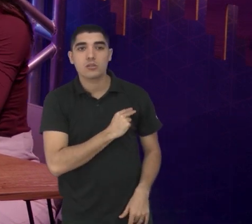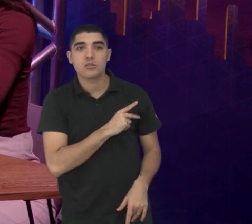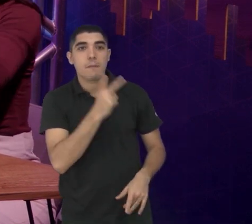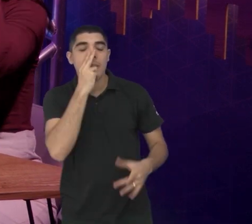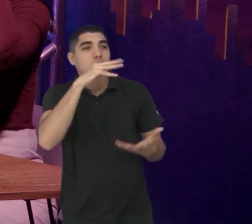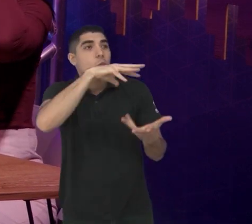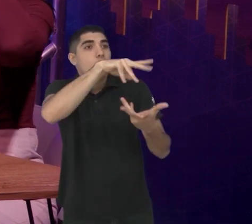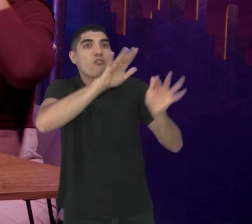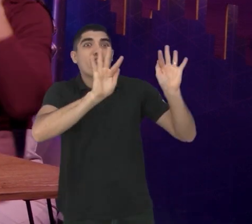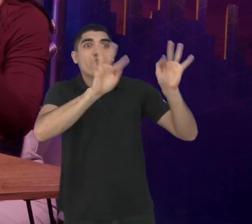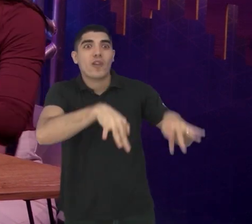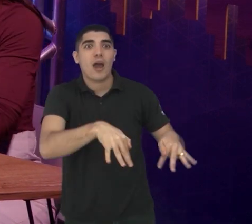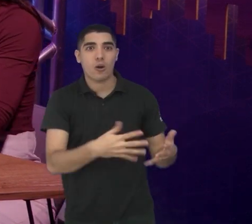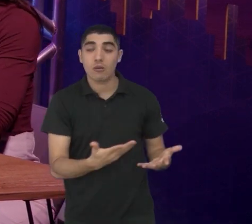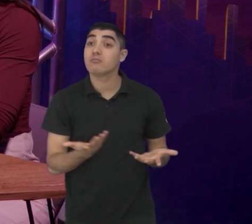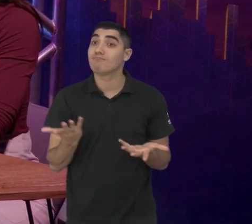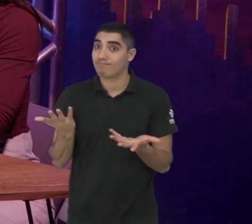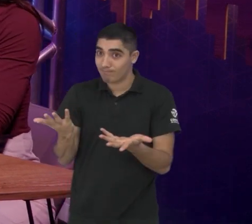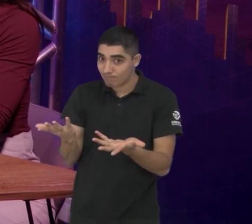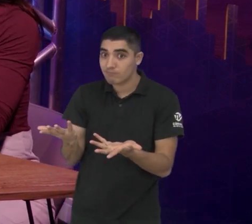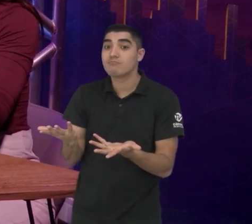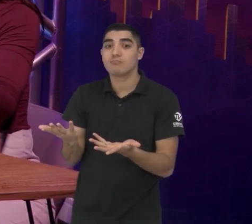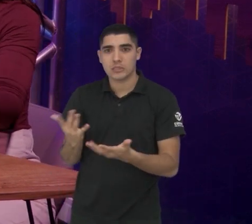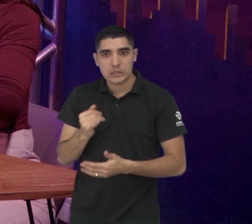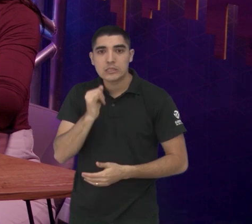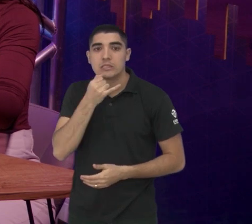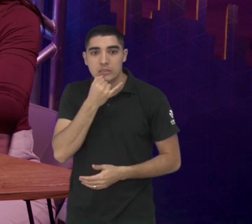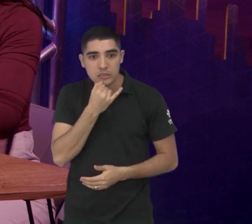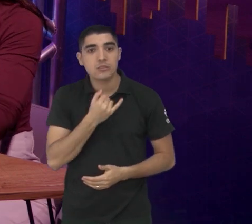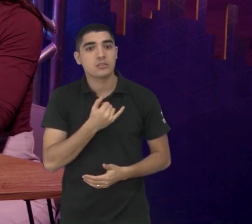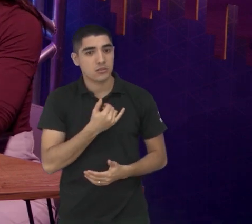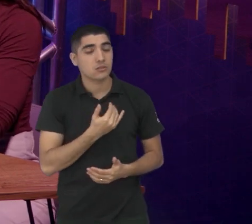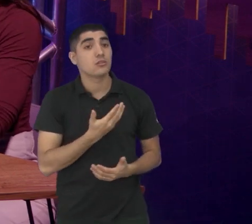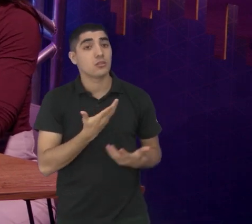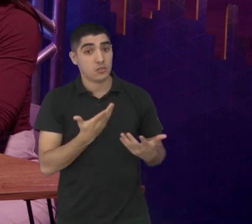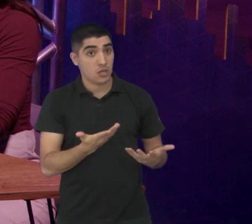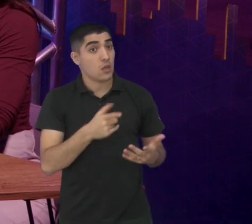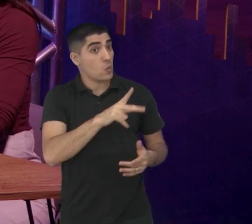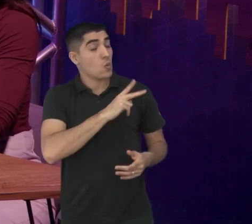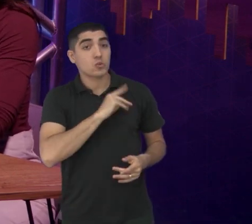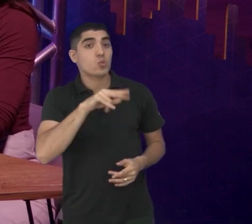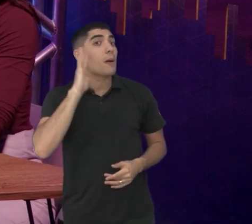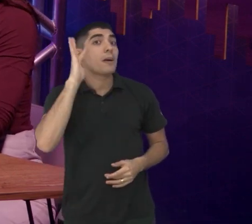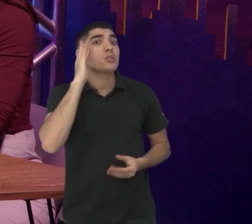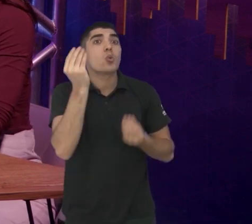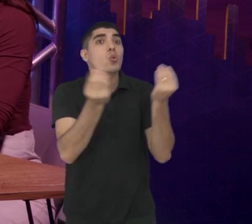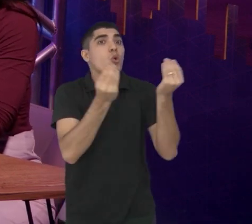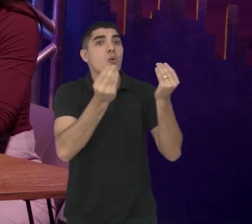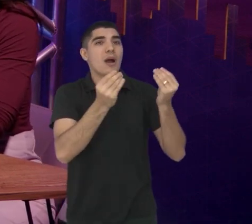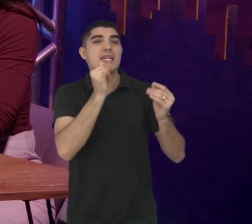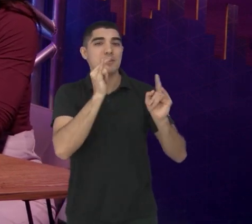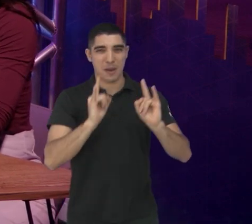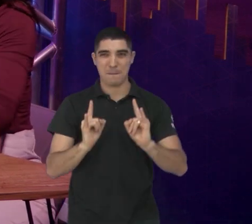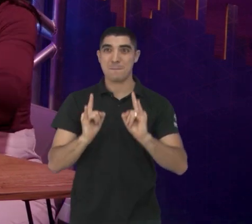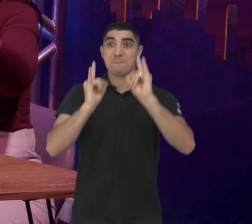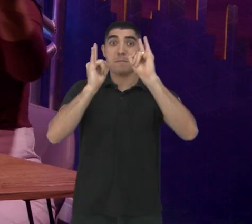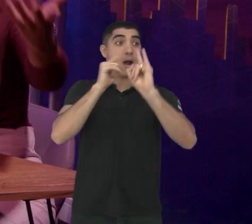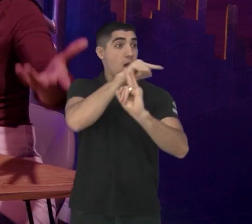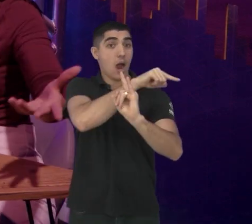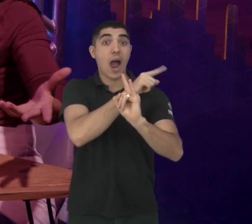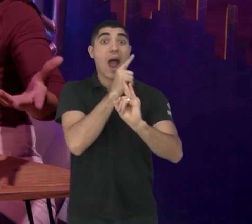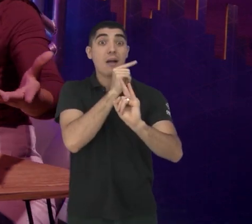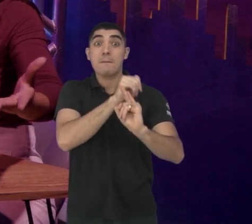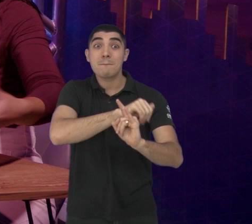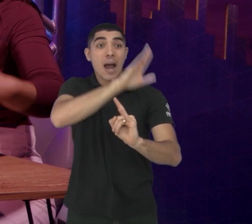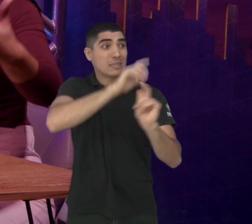É um apocalipse. Gente, é muita coisa. Felizmente, é difícil até de nesse imaginar caso, isso, sim. uma onda desse tamanho, né? A gente não você tem imagina, prédios 10 desse